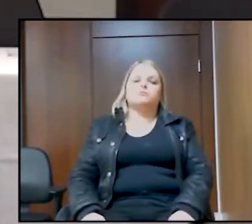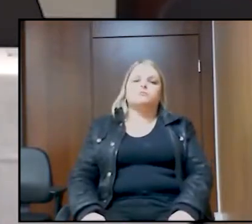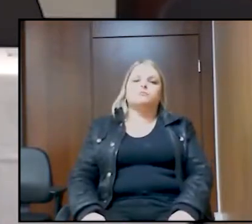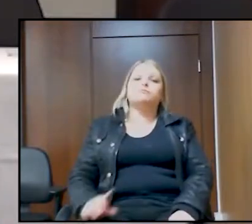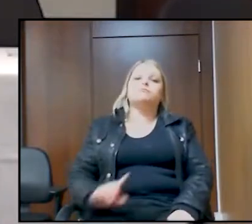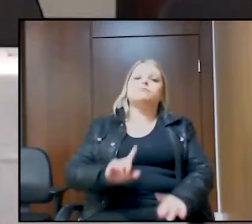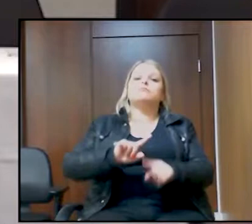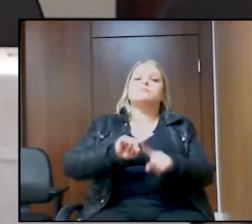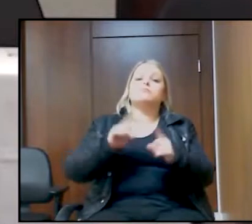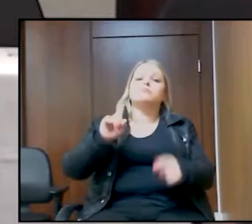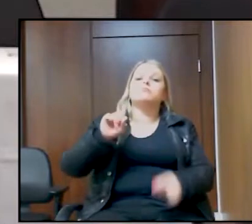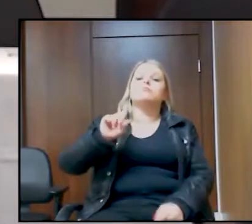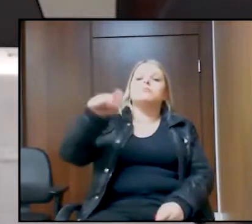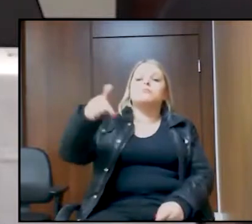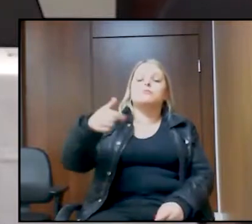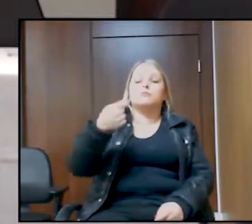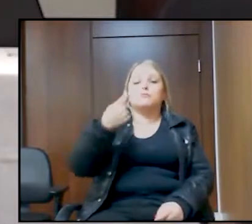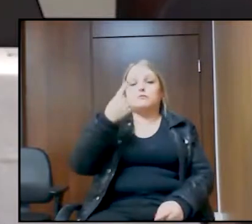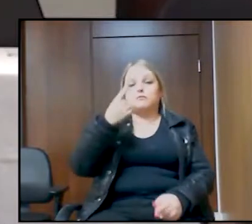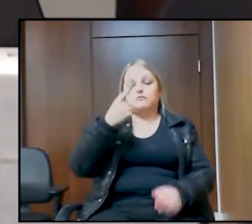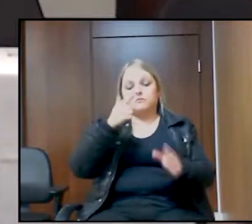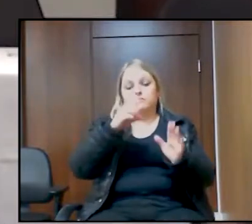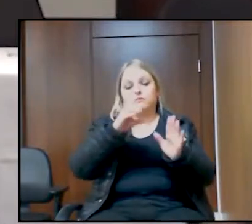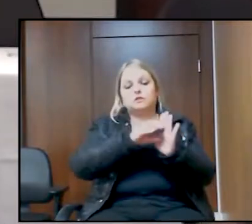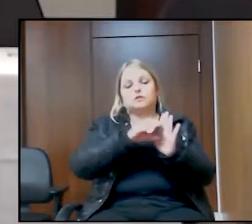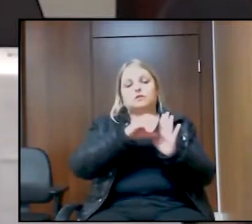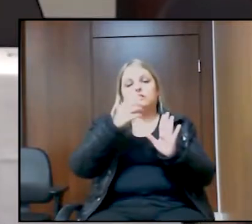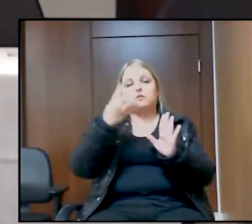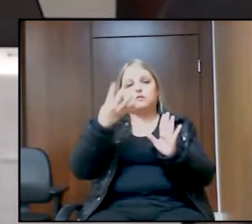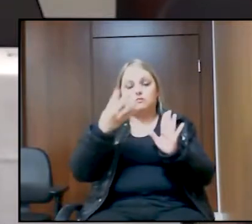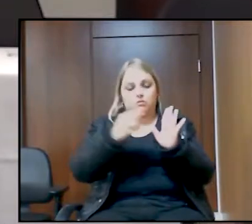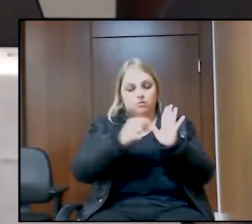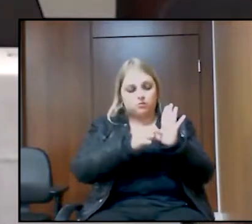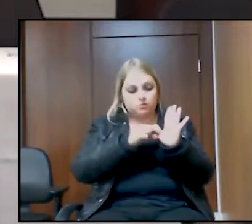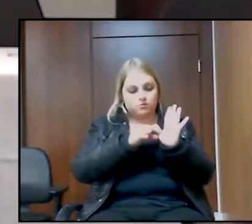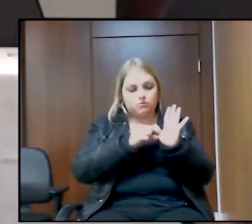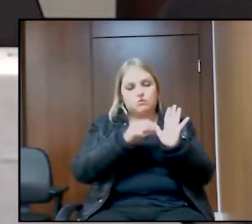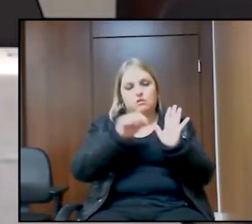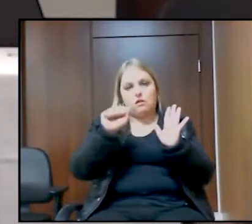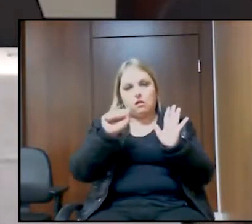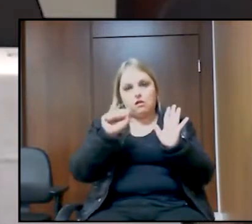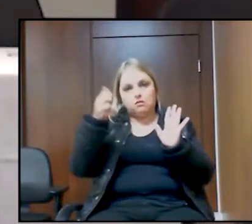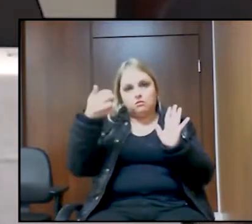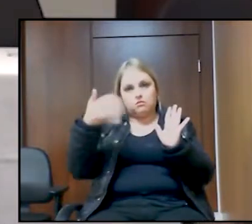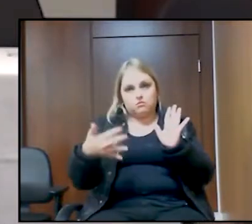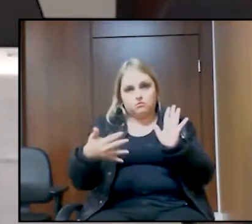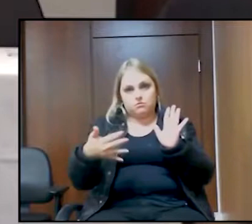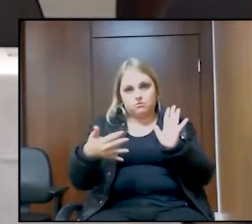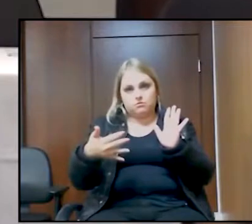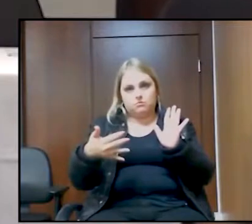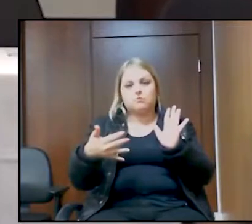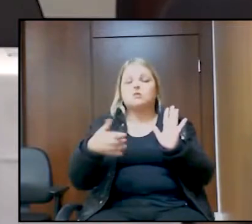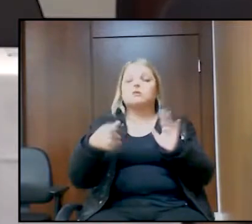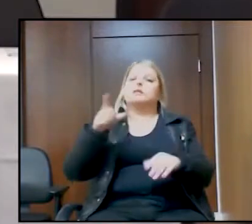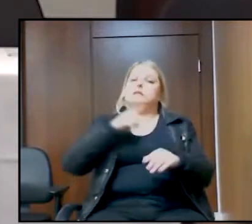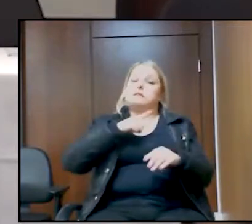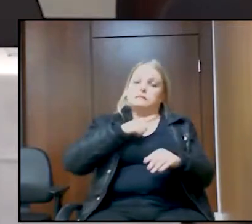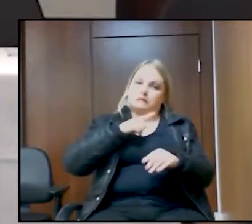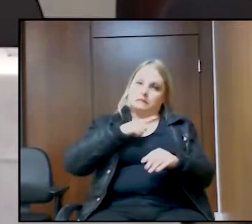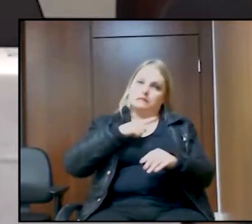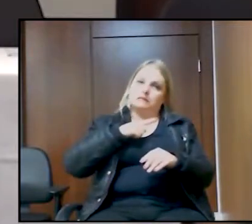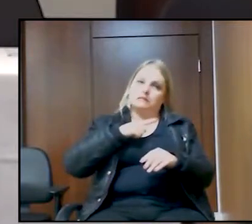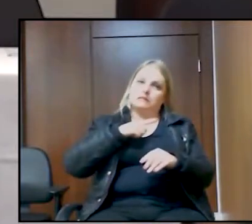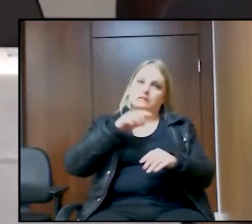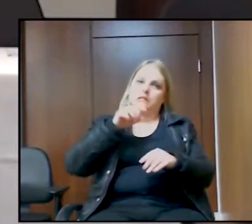para frente, capítulo 1, artigo 4, item A, diz assim, que haverá, A e